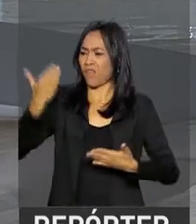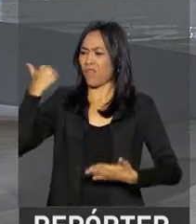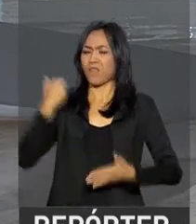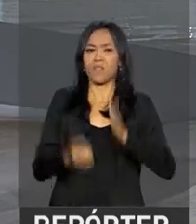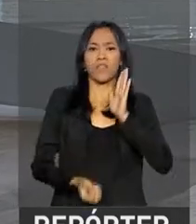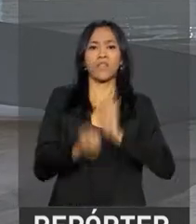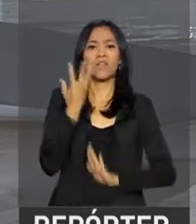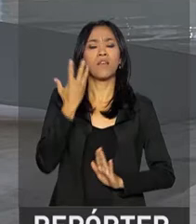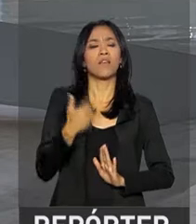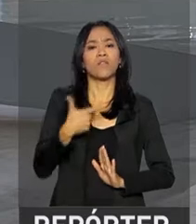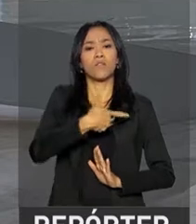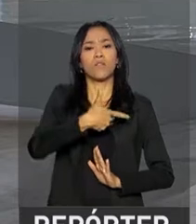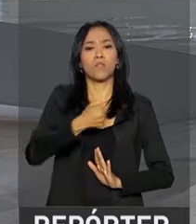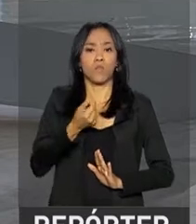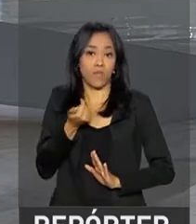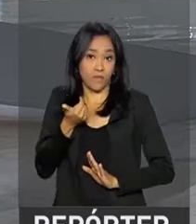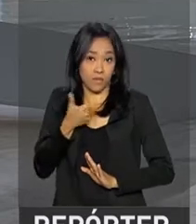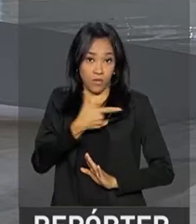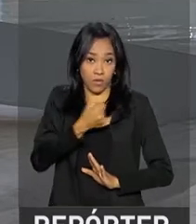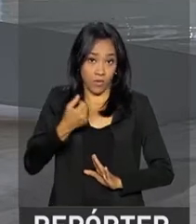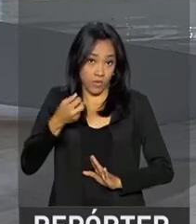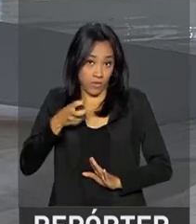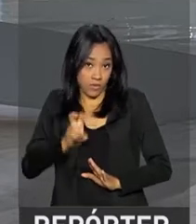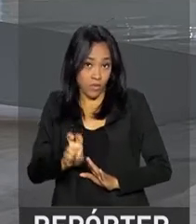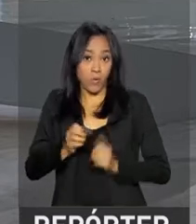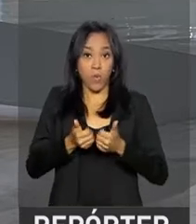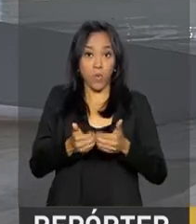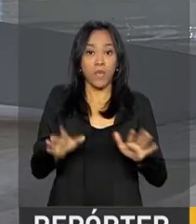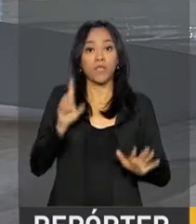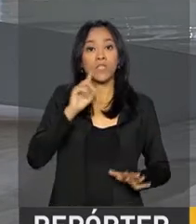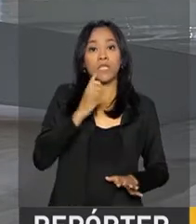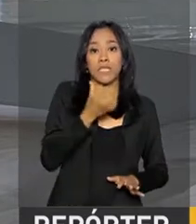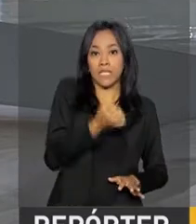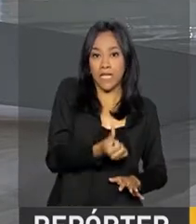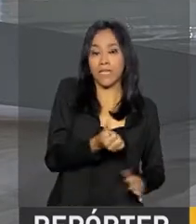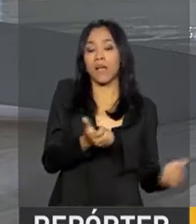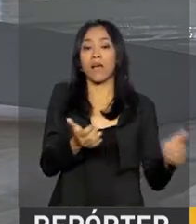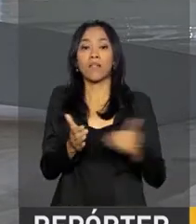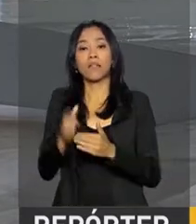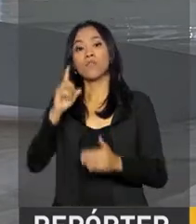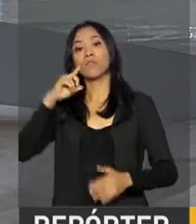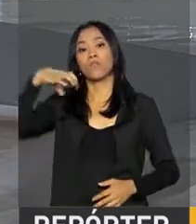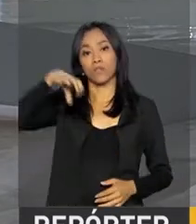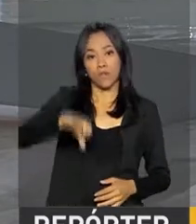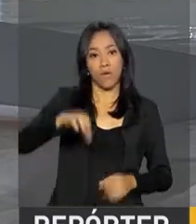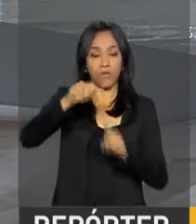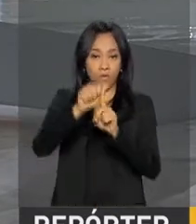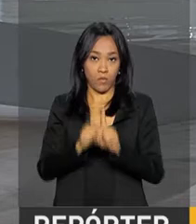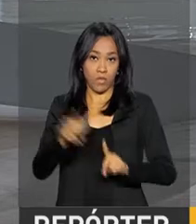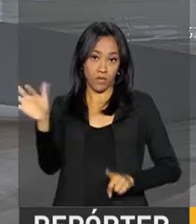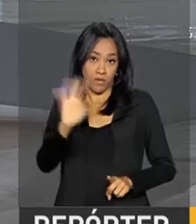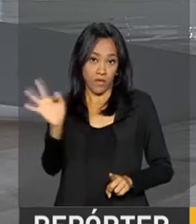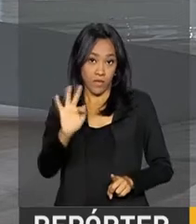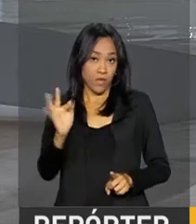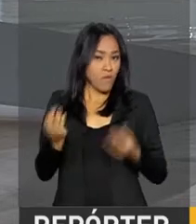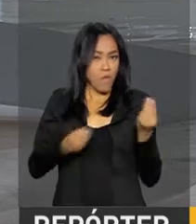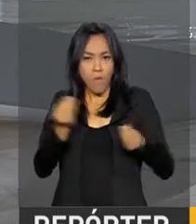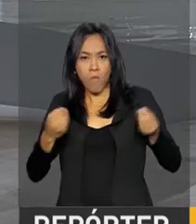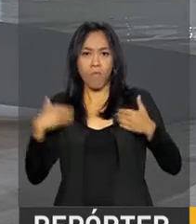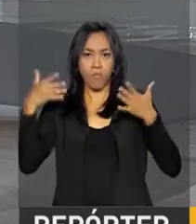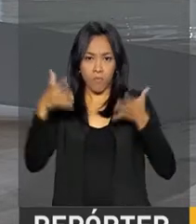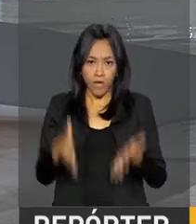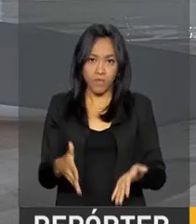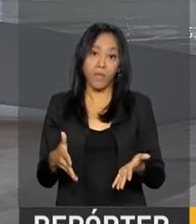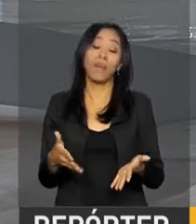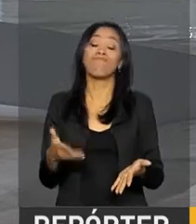criado em 2005. As inscrições começam no dia 6 e vão até o dia 9 de fevereiro. E para participar do ProUni, é